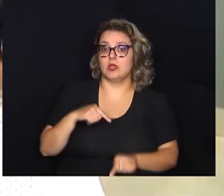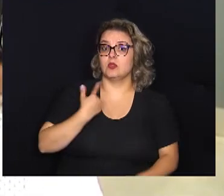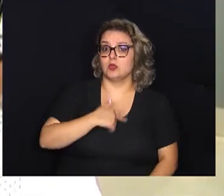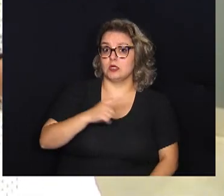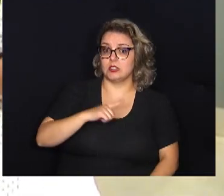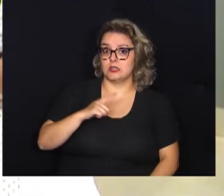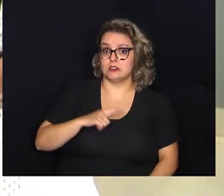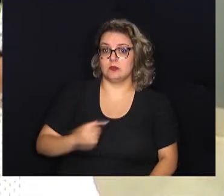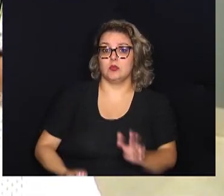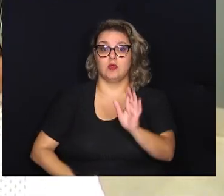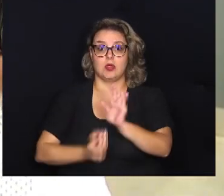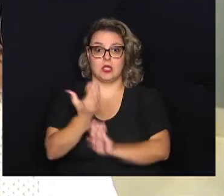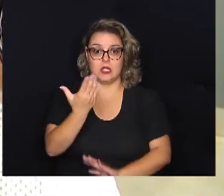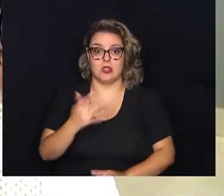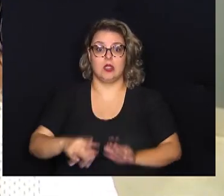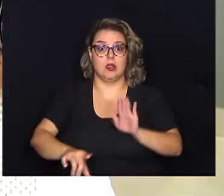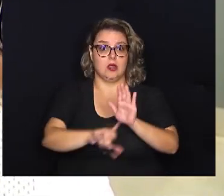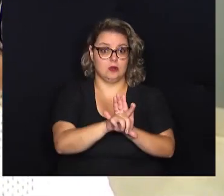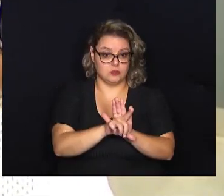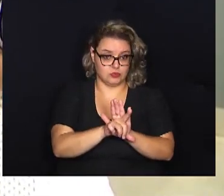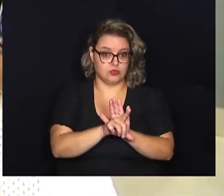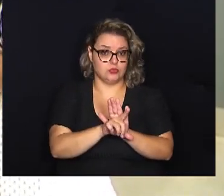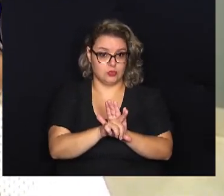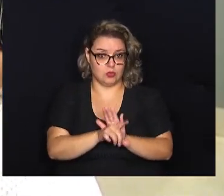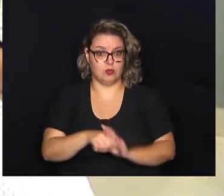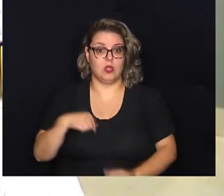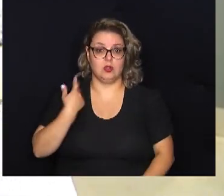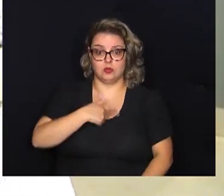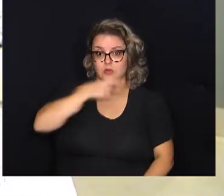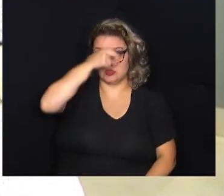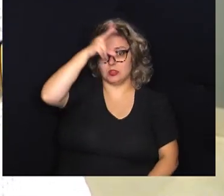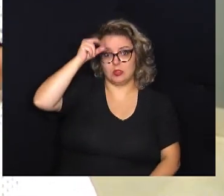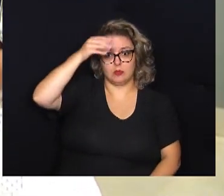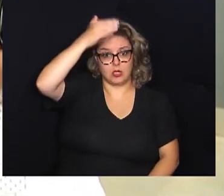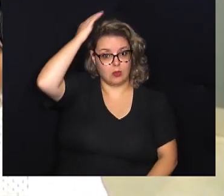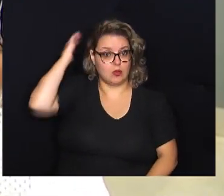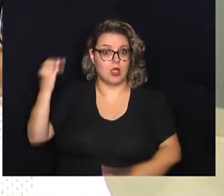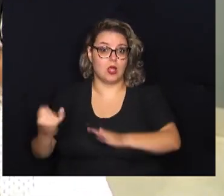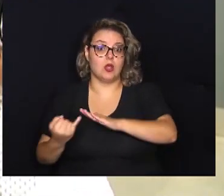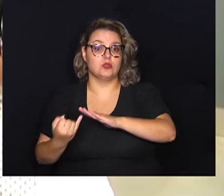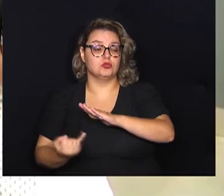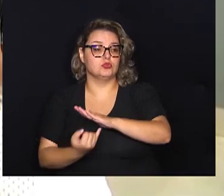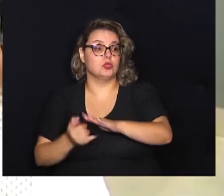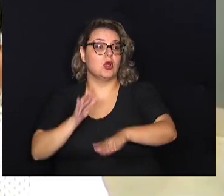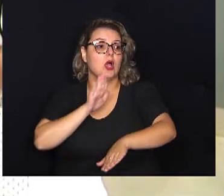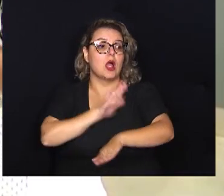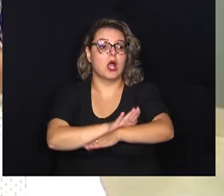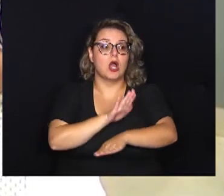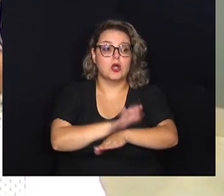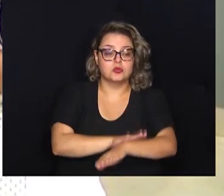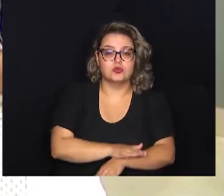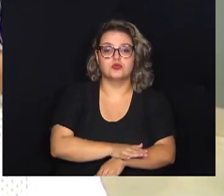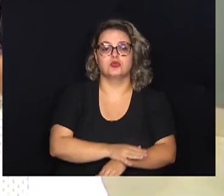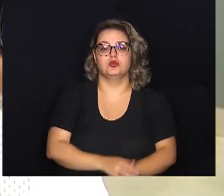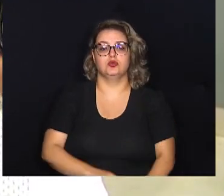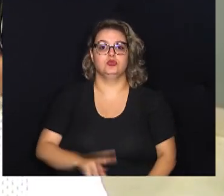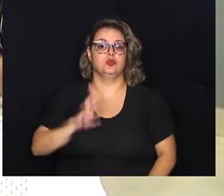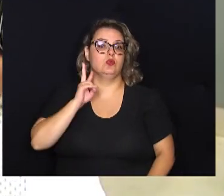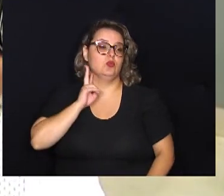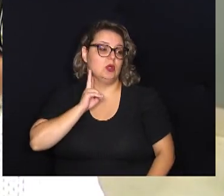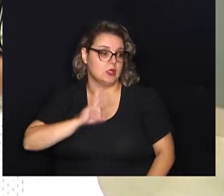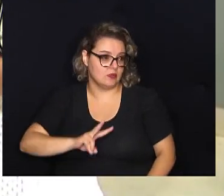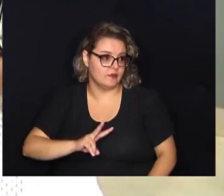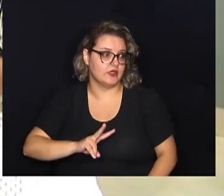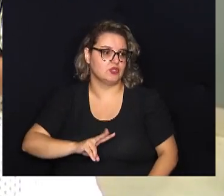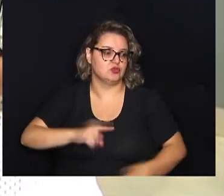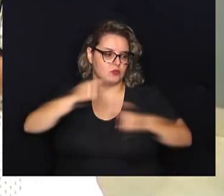a criação da Lei do Benefício Eventual, pelo nosso prefeito Dário, a instituição de um auxílio para mulheres vítimas de violência, que é um